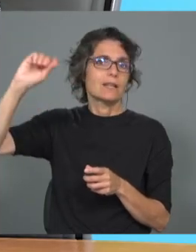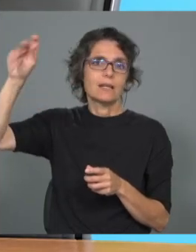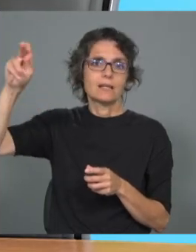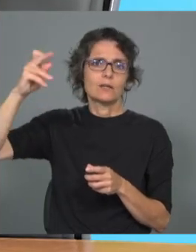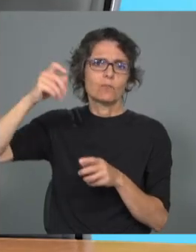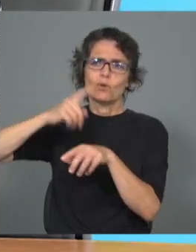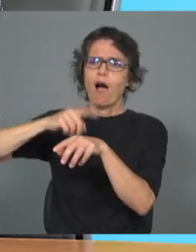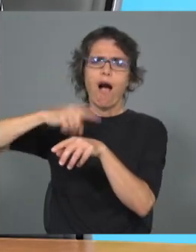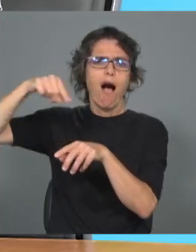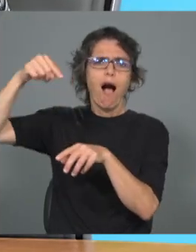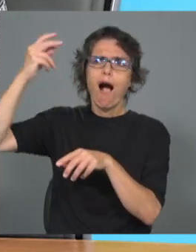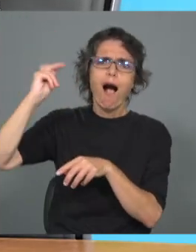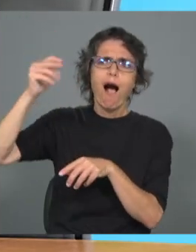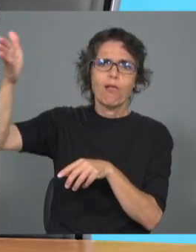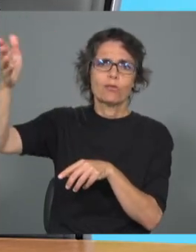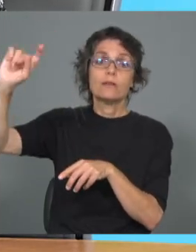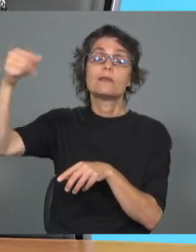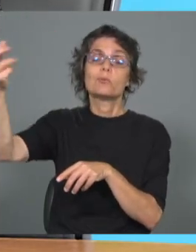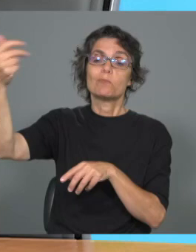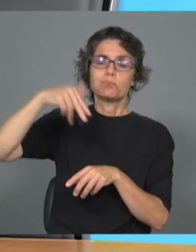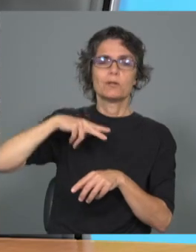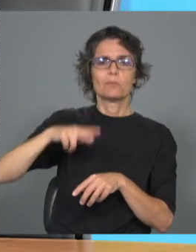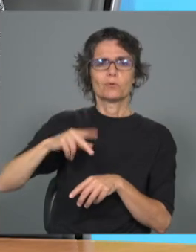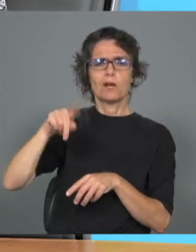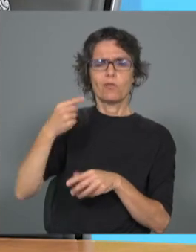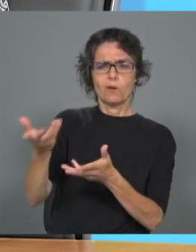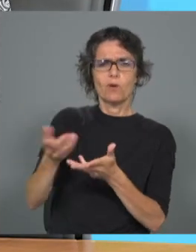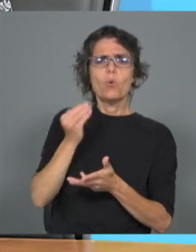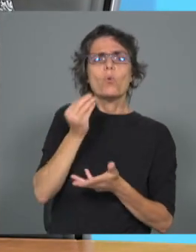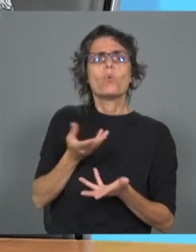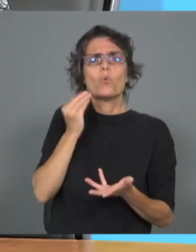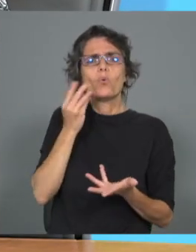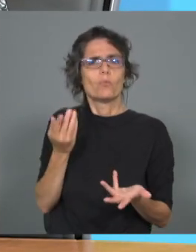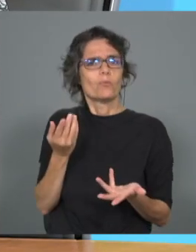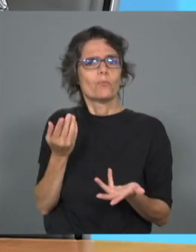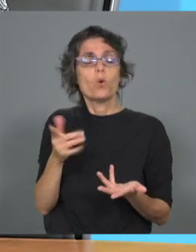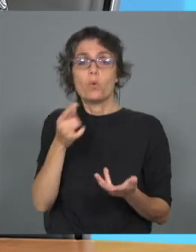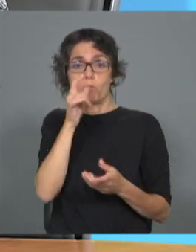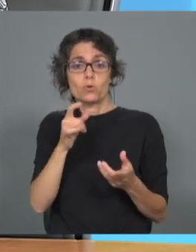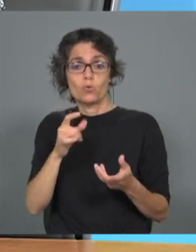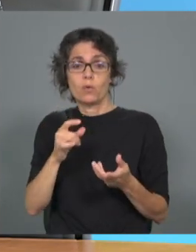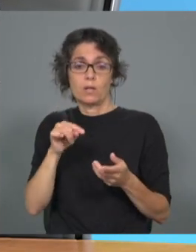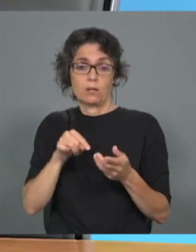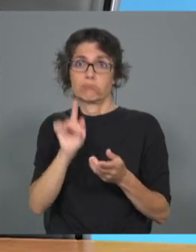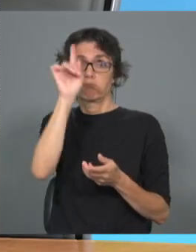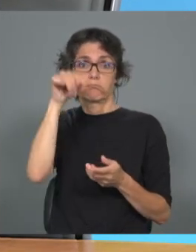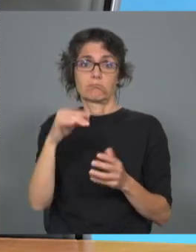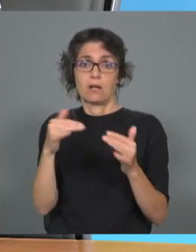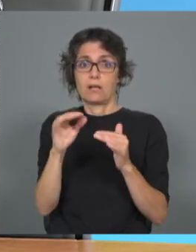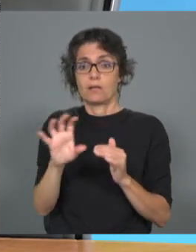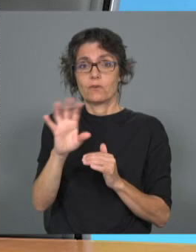dioceses que mudam de dioceses. Como é que nós os acolhemos? Portanto, a pensar nesses que são vistos à primeira vista